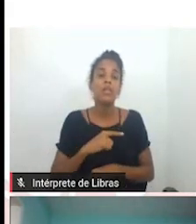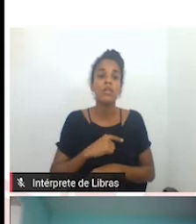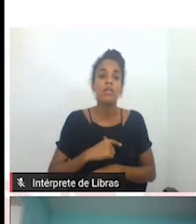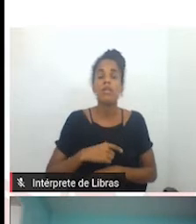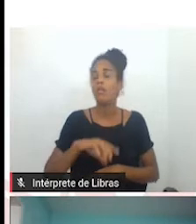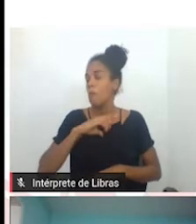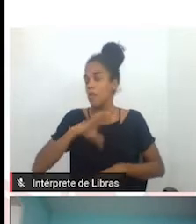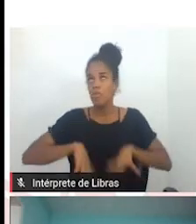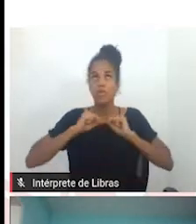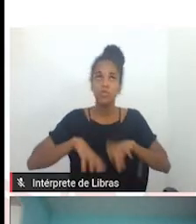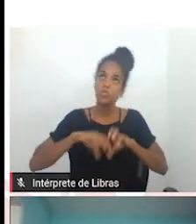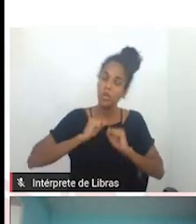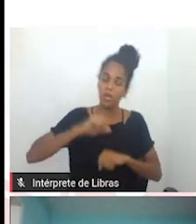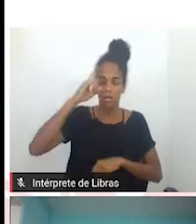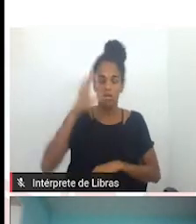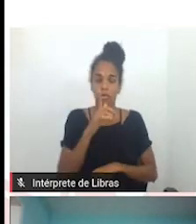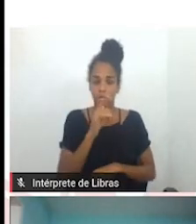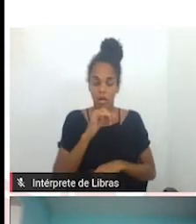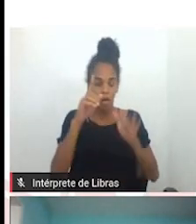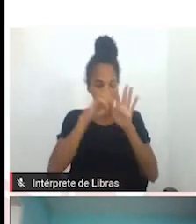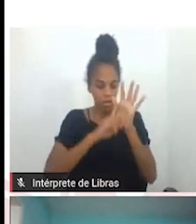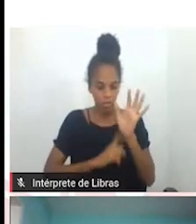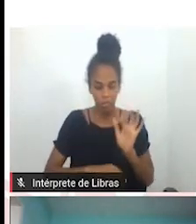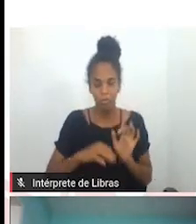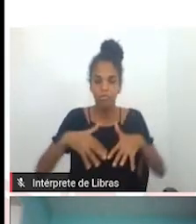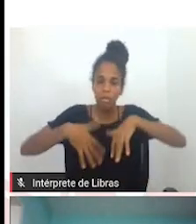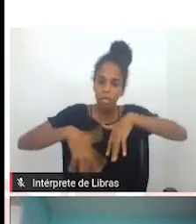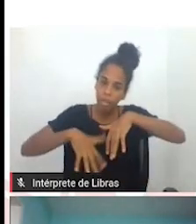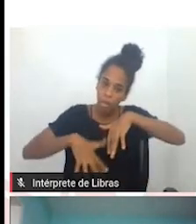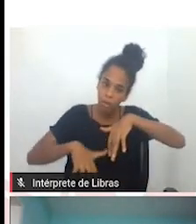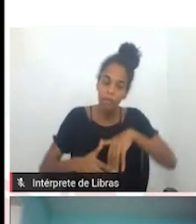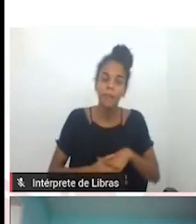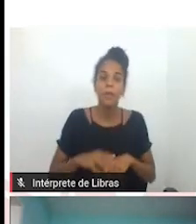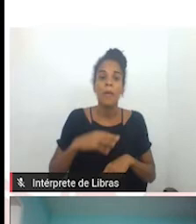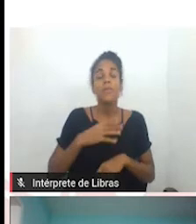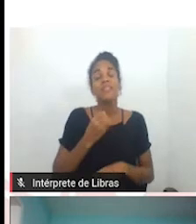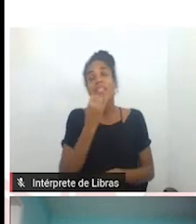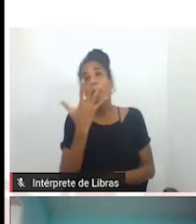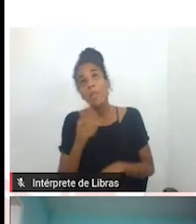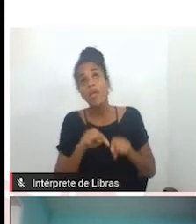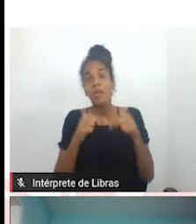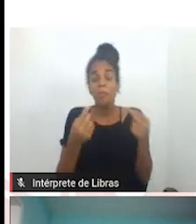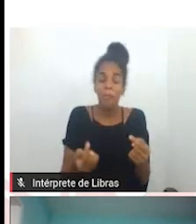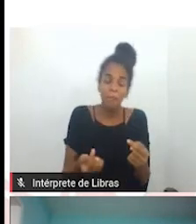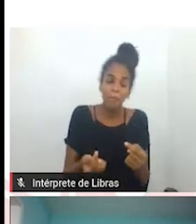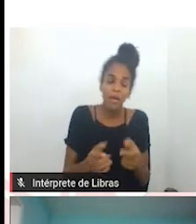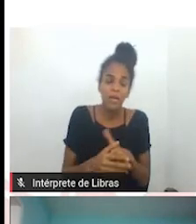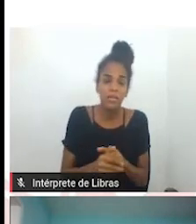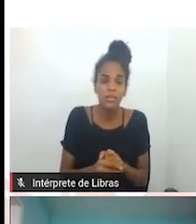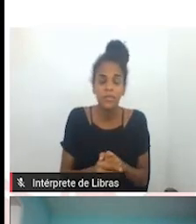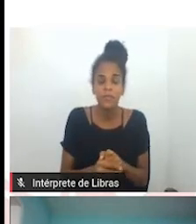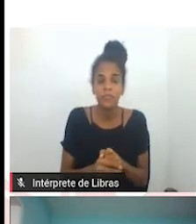taquipneia, eles precisam ser internados. Paciente que está bem, mas tem um dedímero muito alto, você considera internamento,